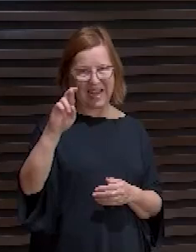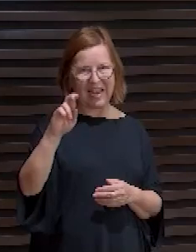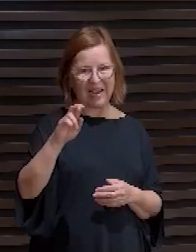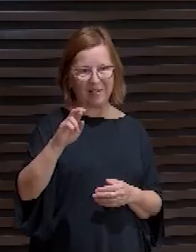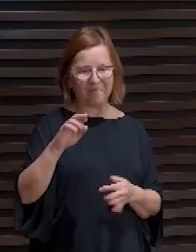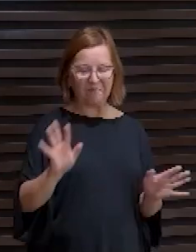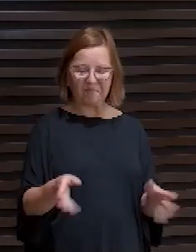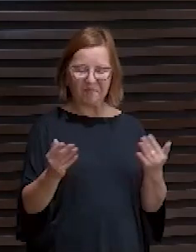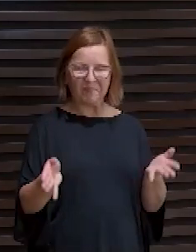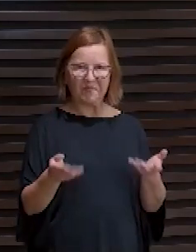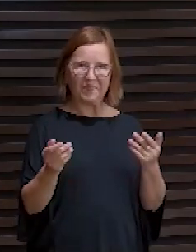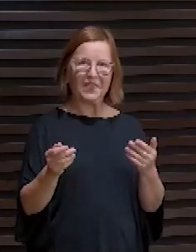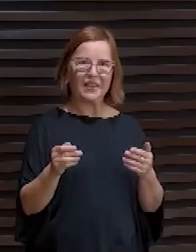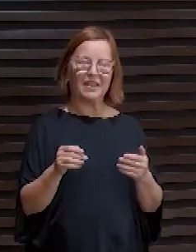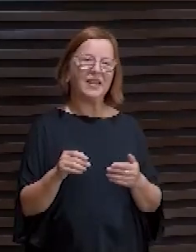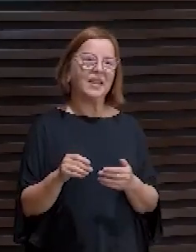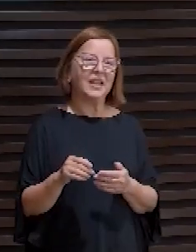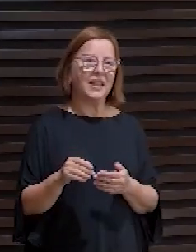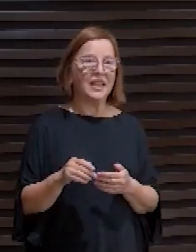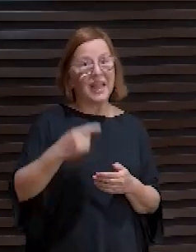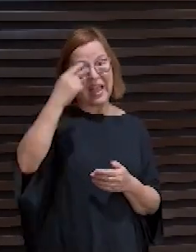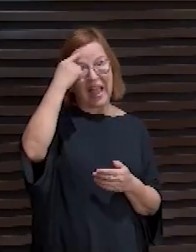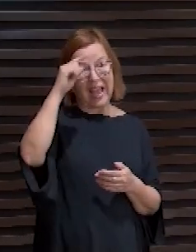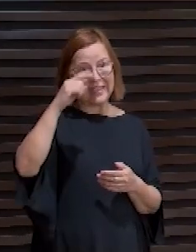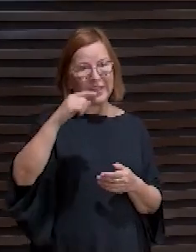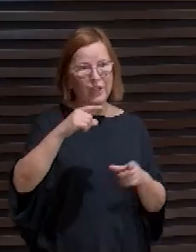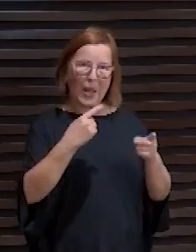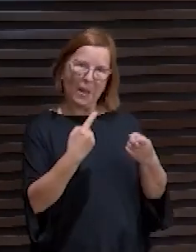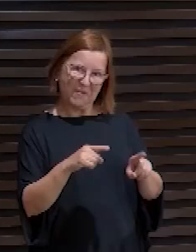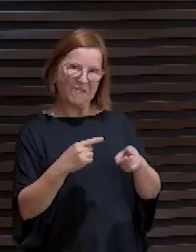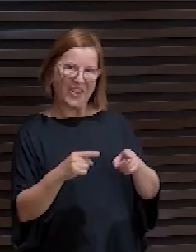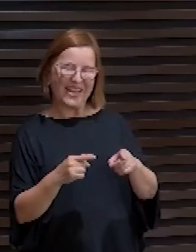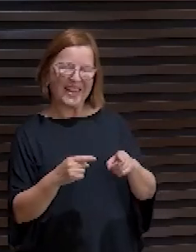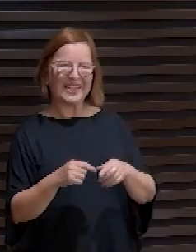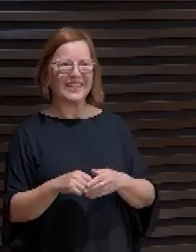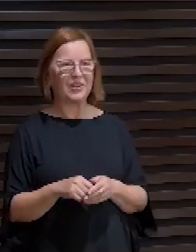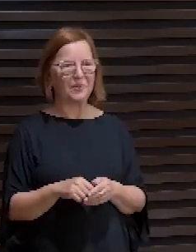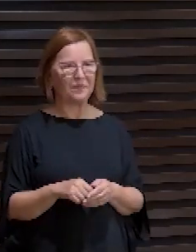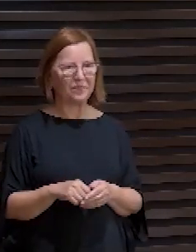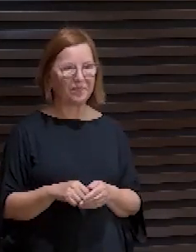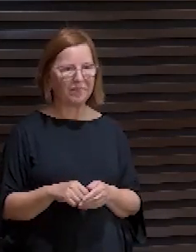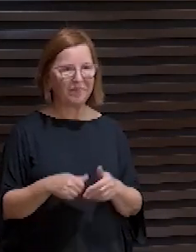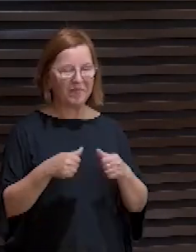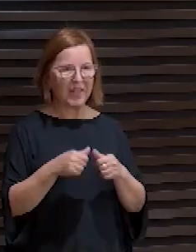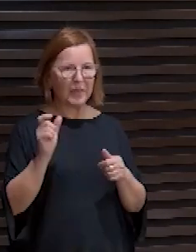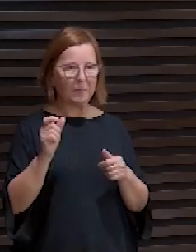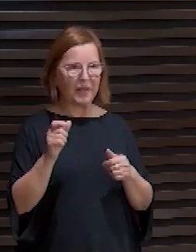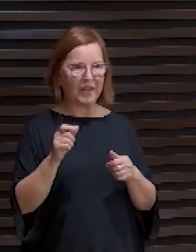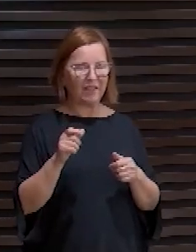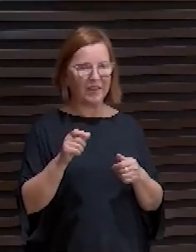intensidade que dá a ideia de provocar. Aqui esse estimular é